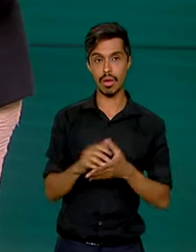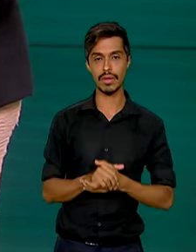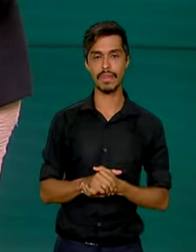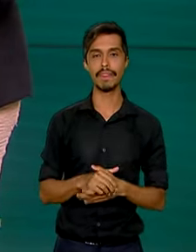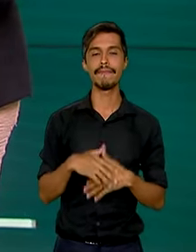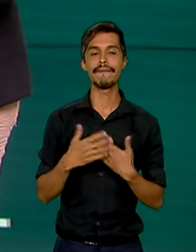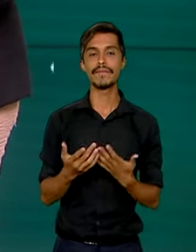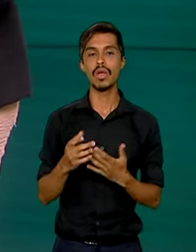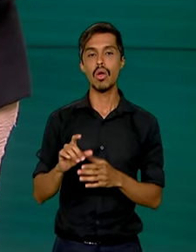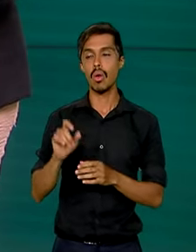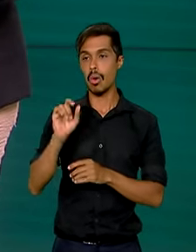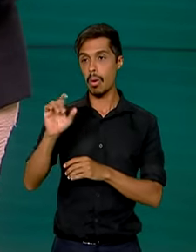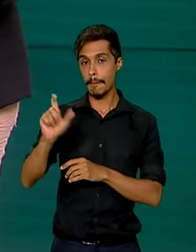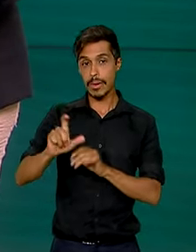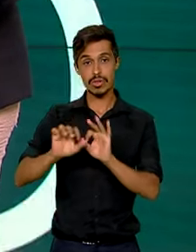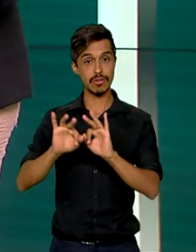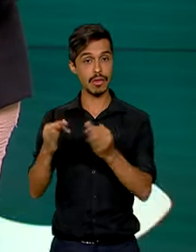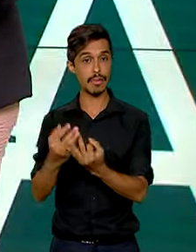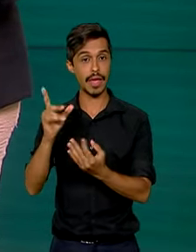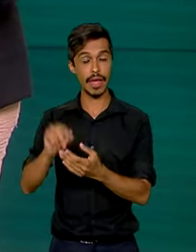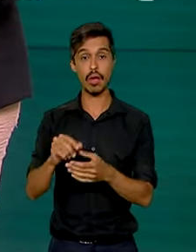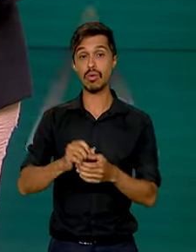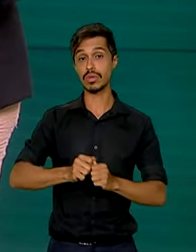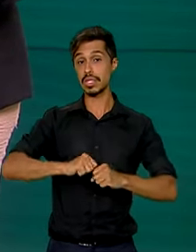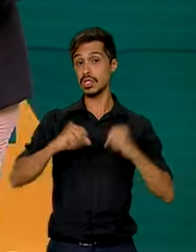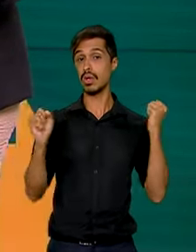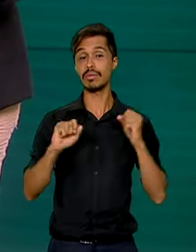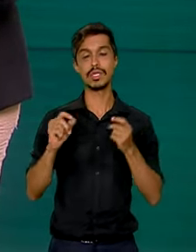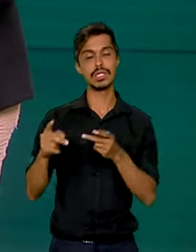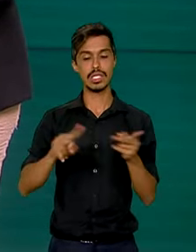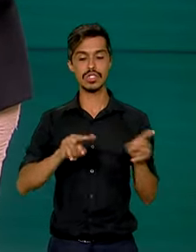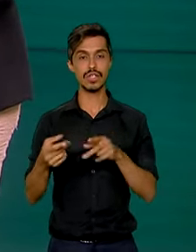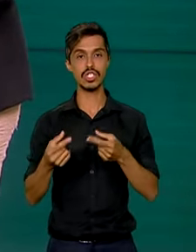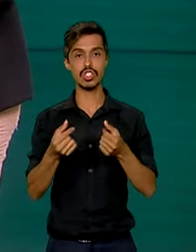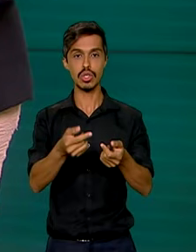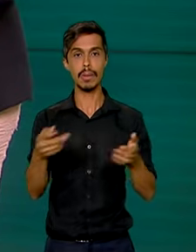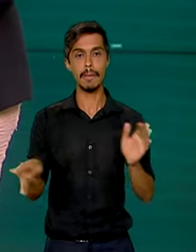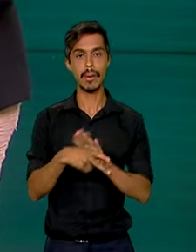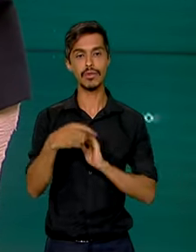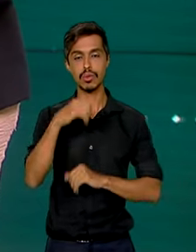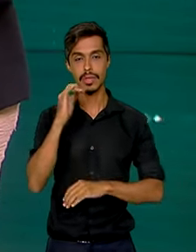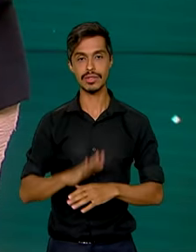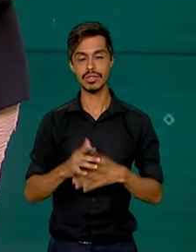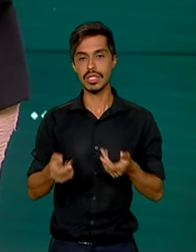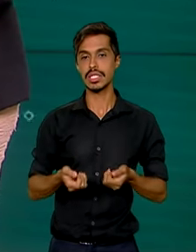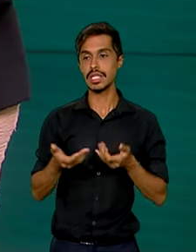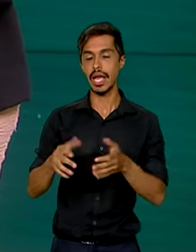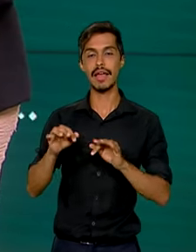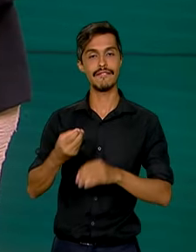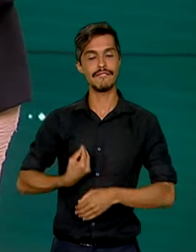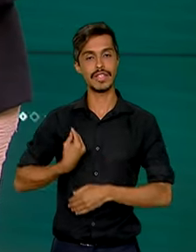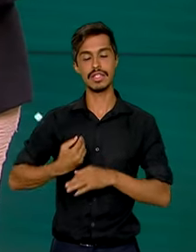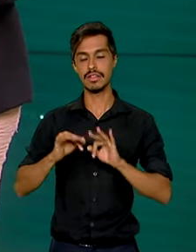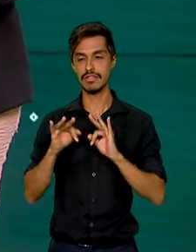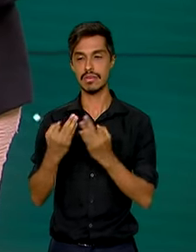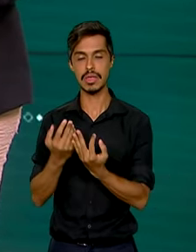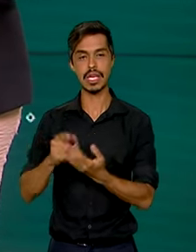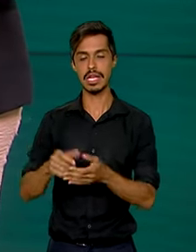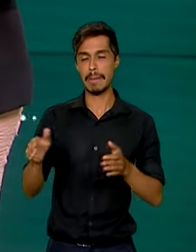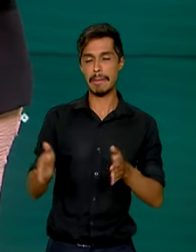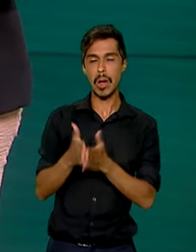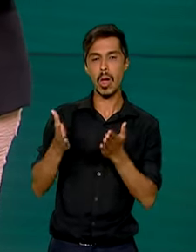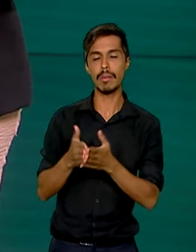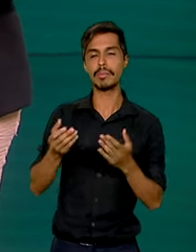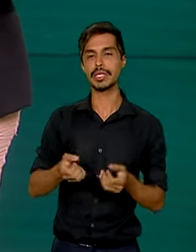O Bolsa Família é o maior programa de transferência de renda do Brasil. E além de garantir renda básica para famílias em situação de